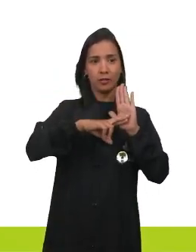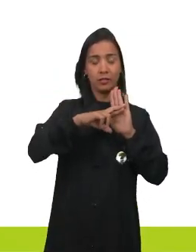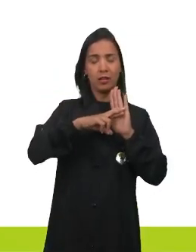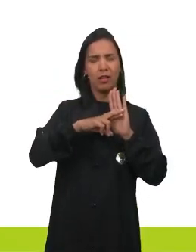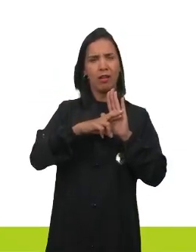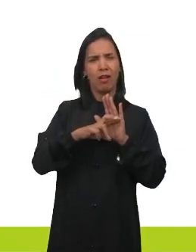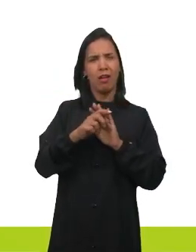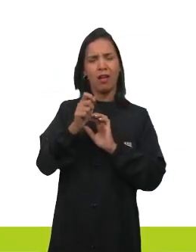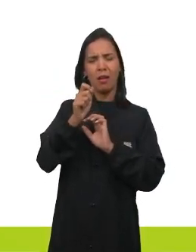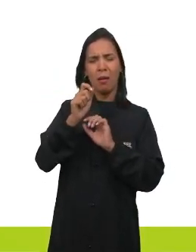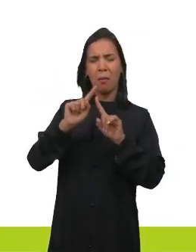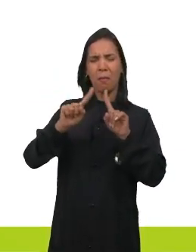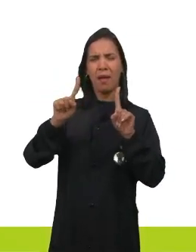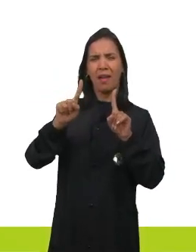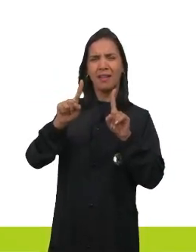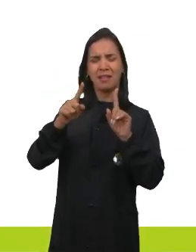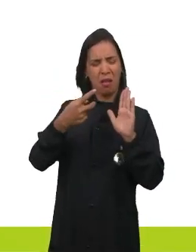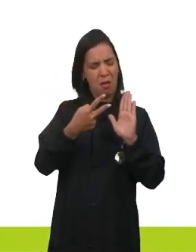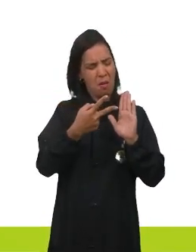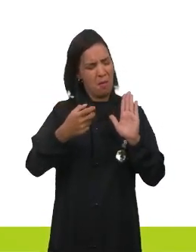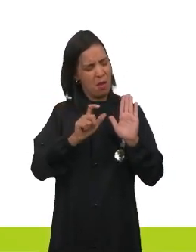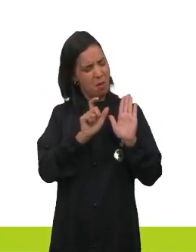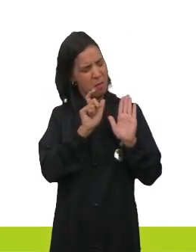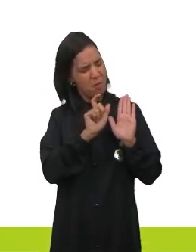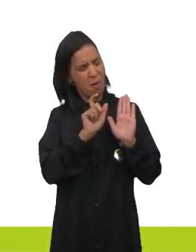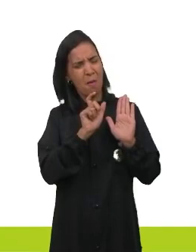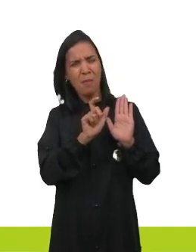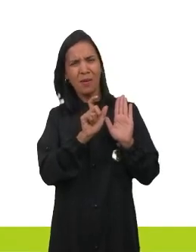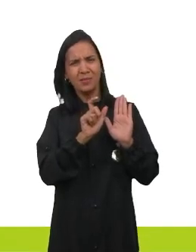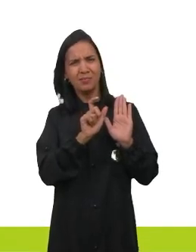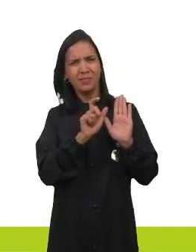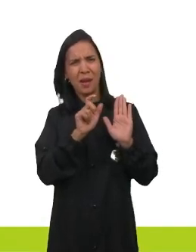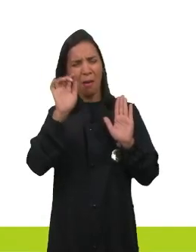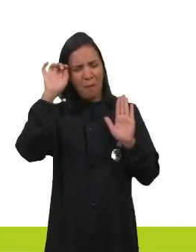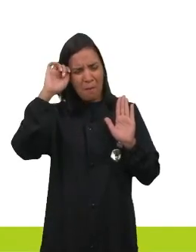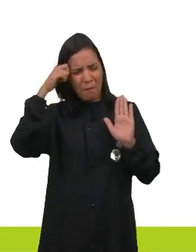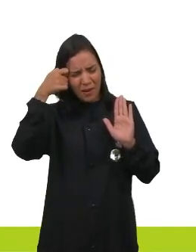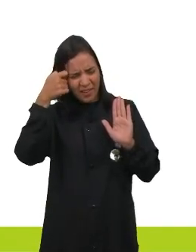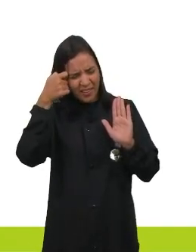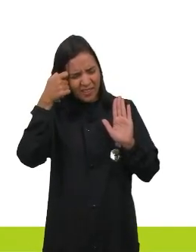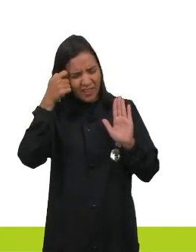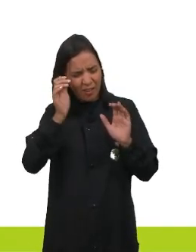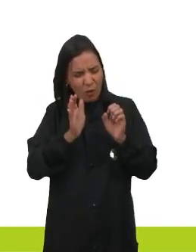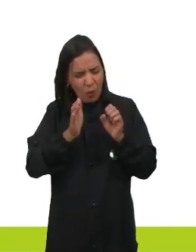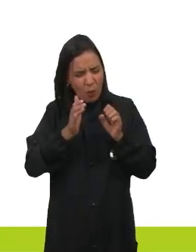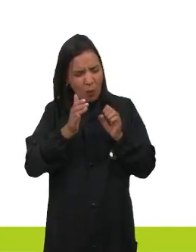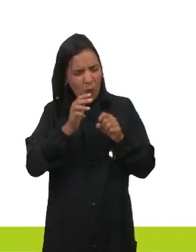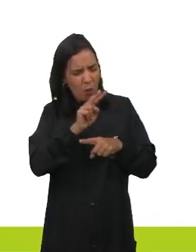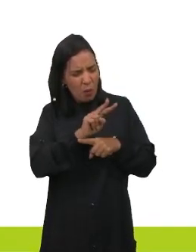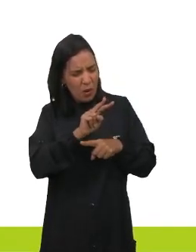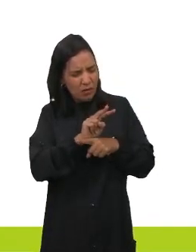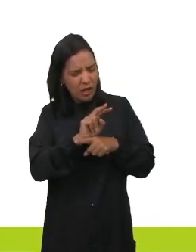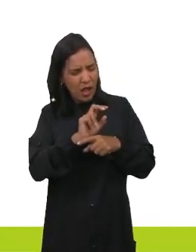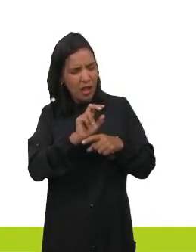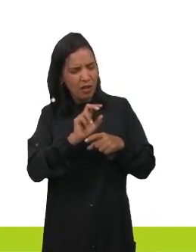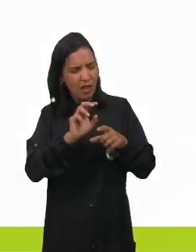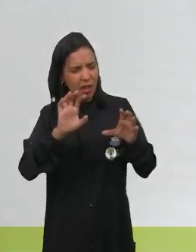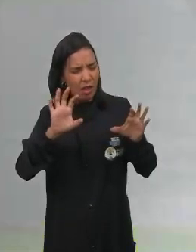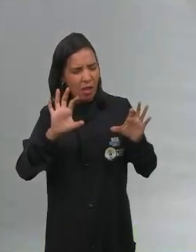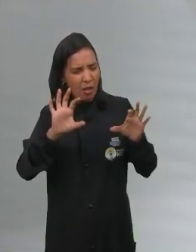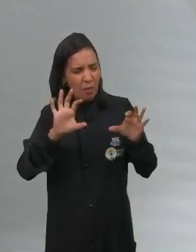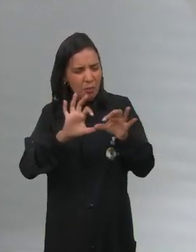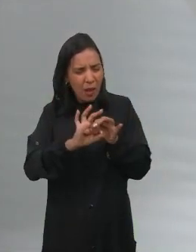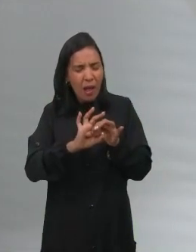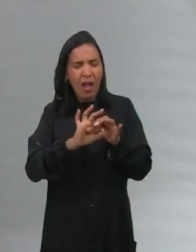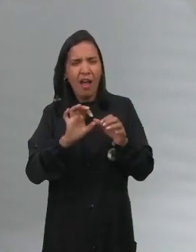utilizado. Negra de estimação. Então, é como se ela fosse um animal. E isso é